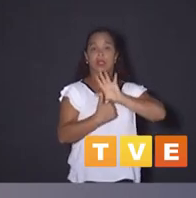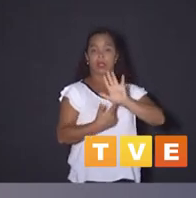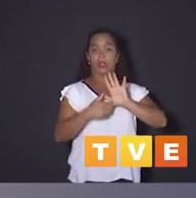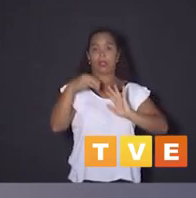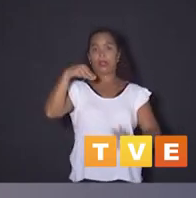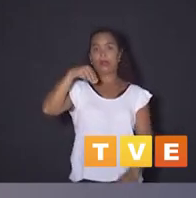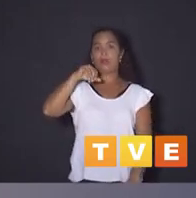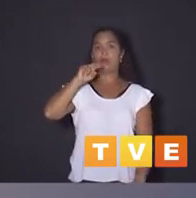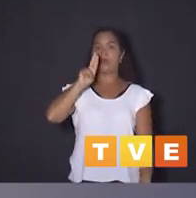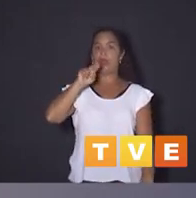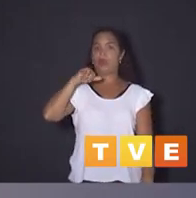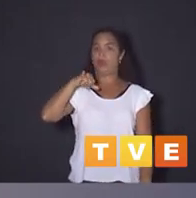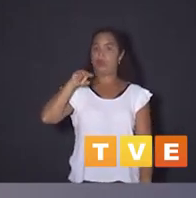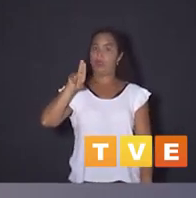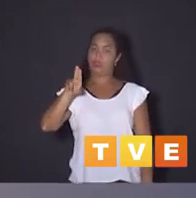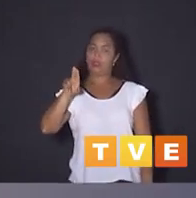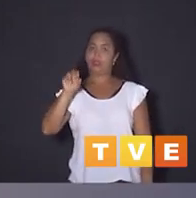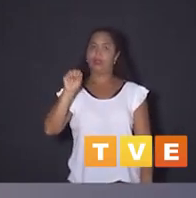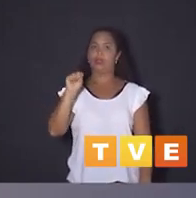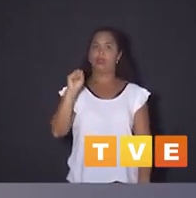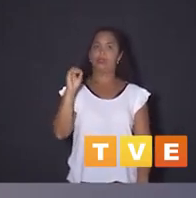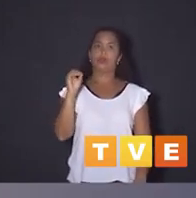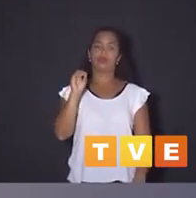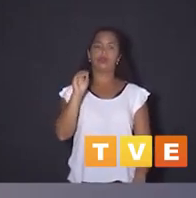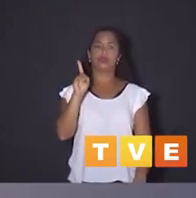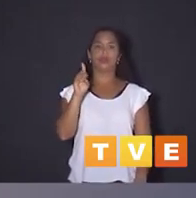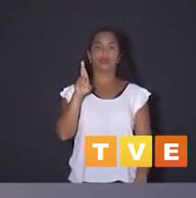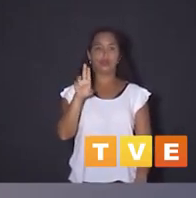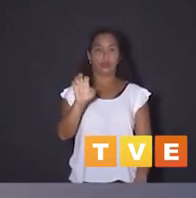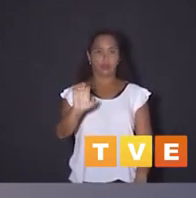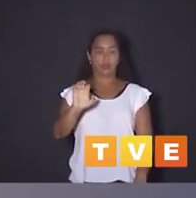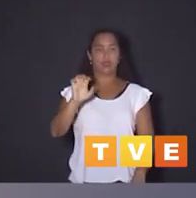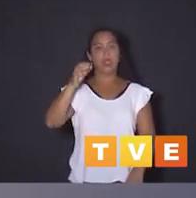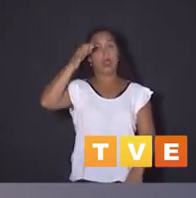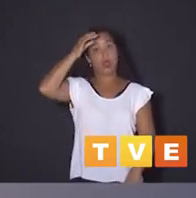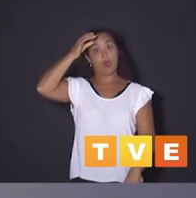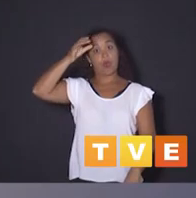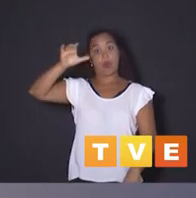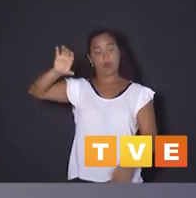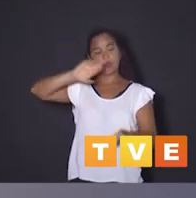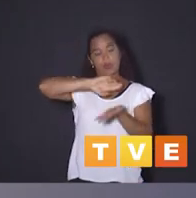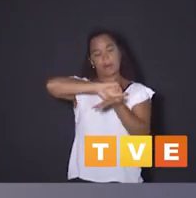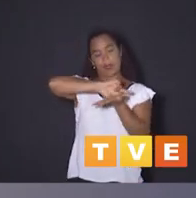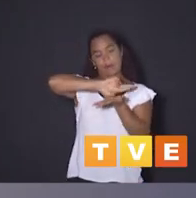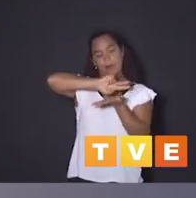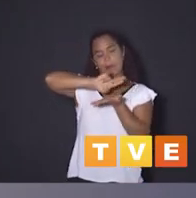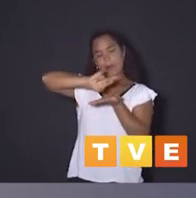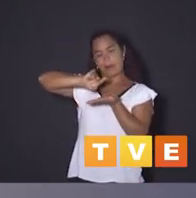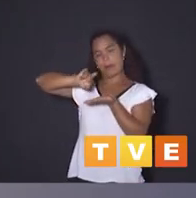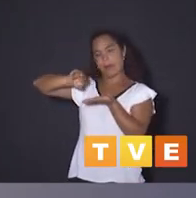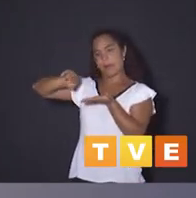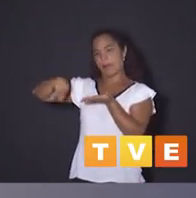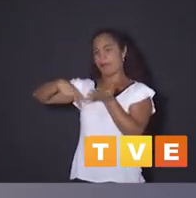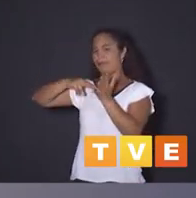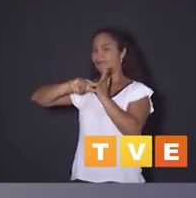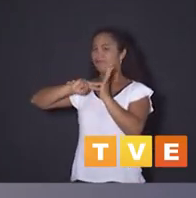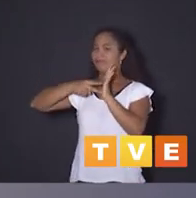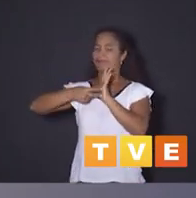por exemplo se a gente pensa que a cultura universo de significados nás desse universo de significados